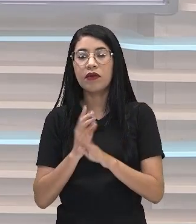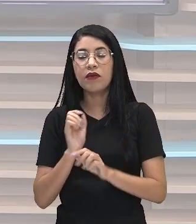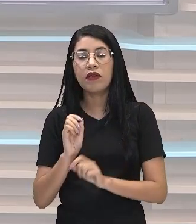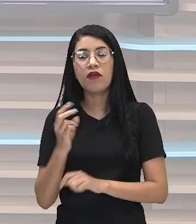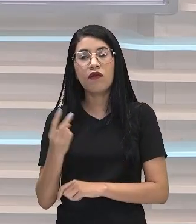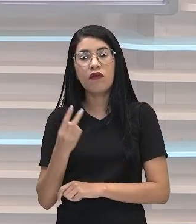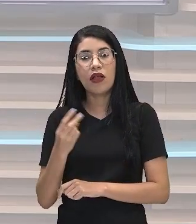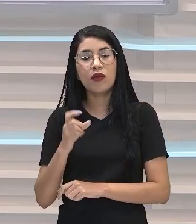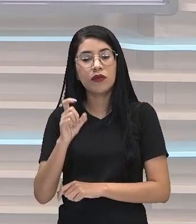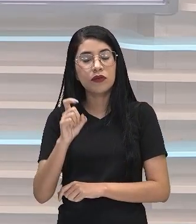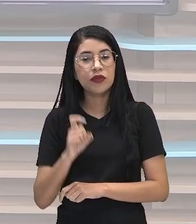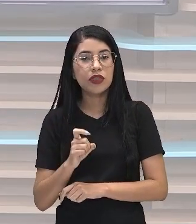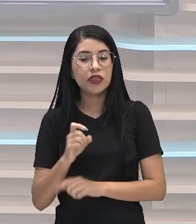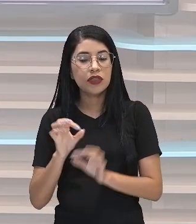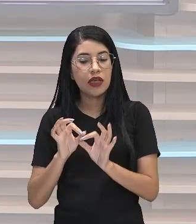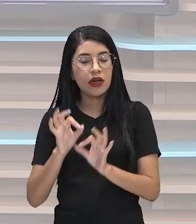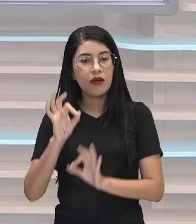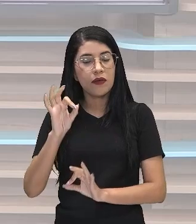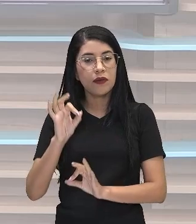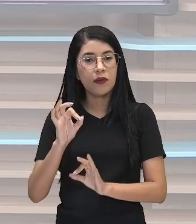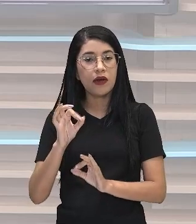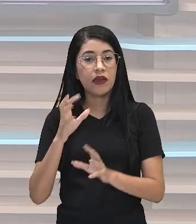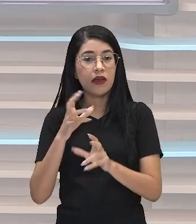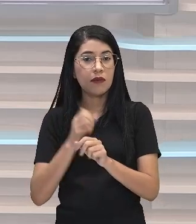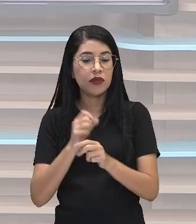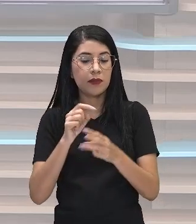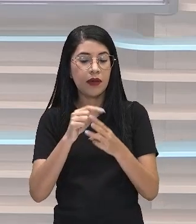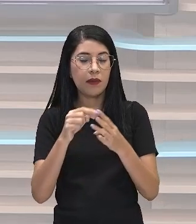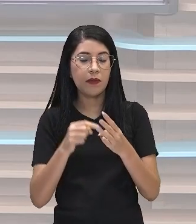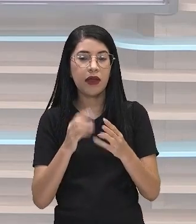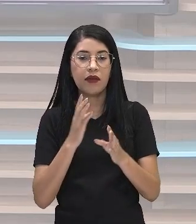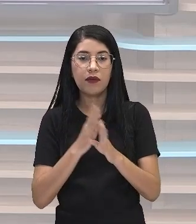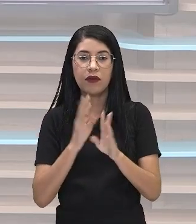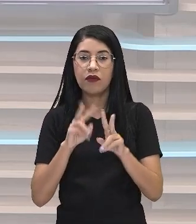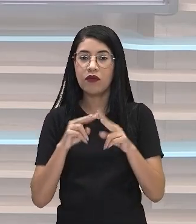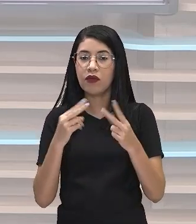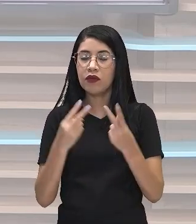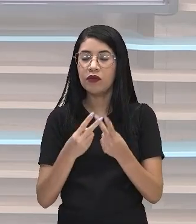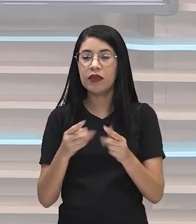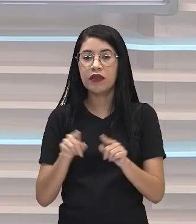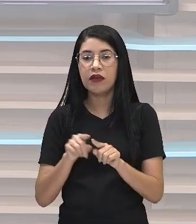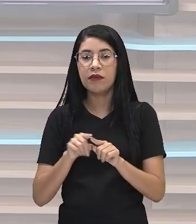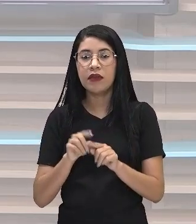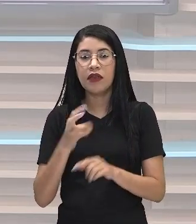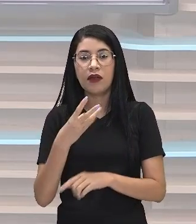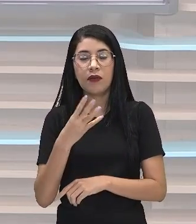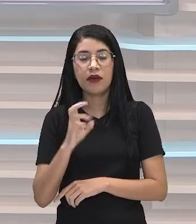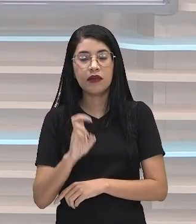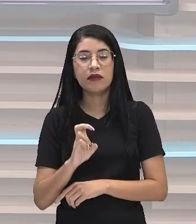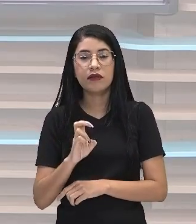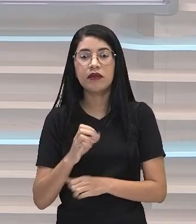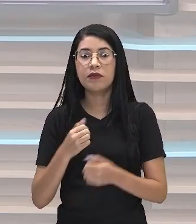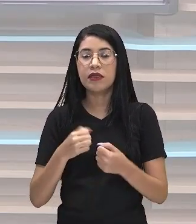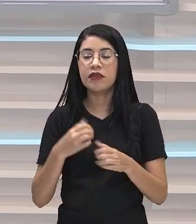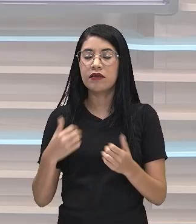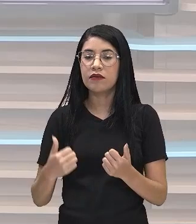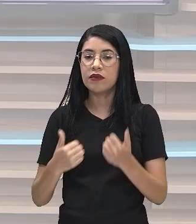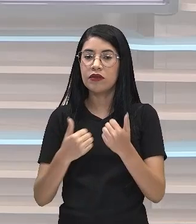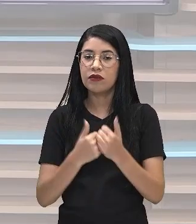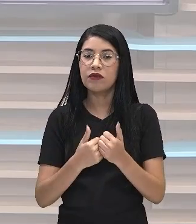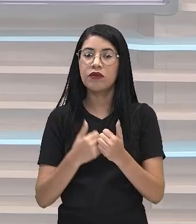Sendo que a multiplicação desses três daria o volume, que era de 45. Né? Então, a gente faz as